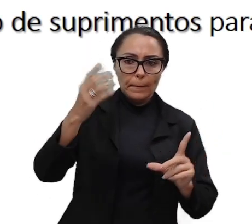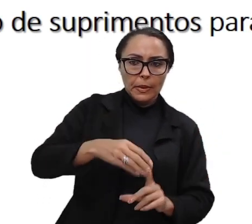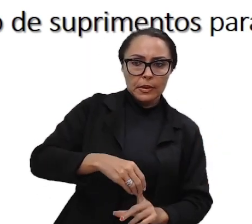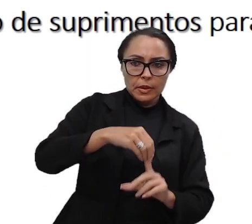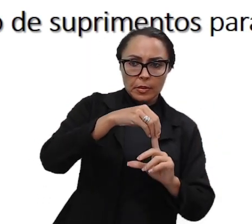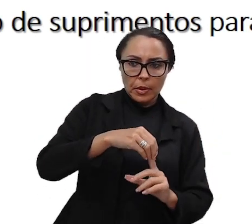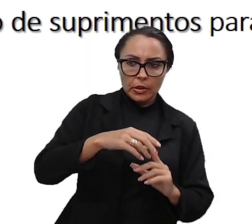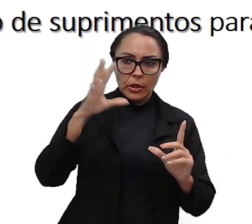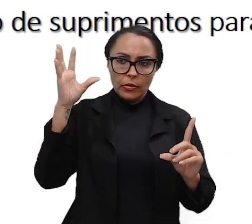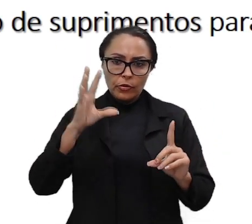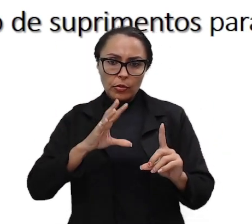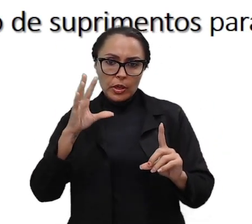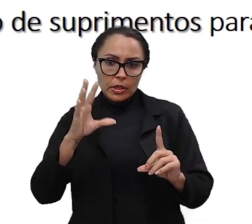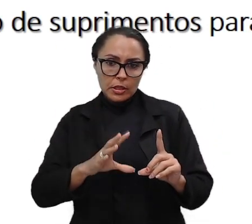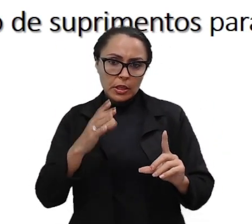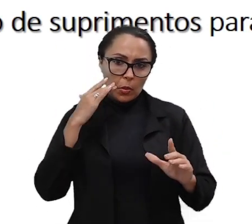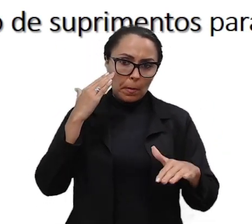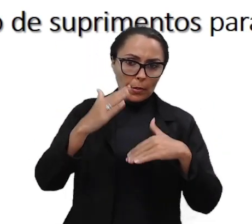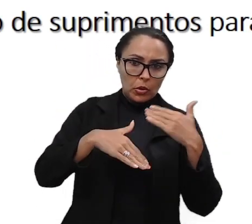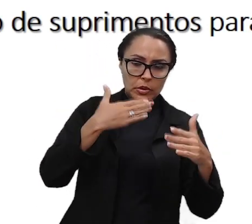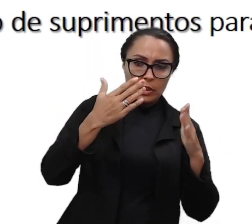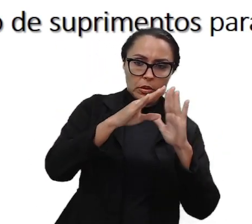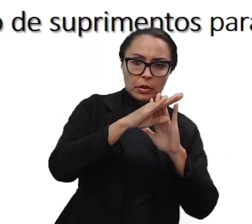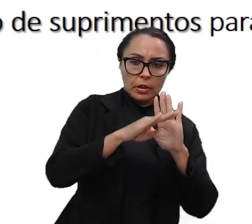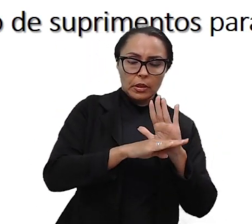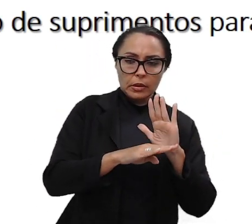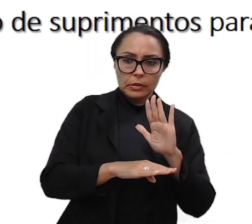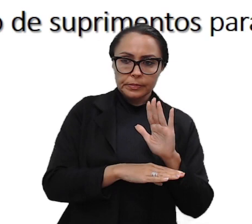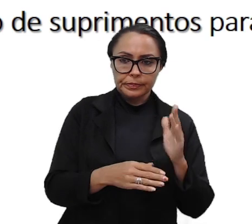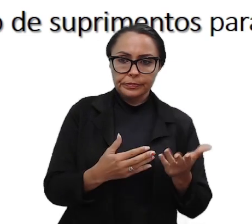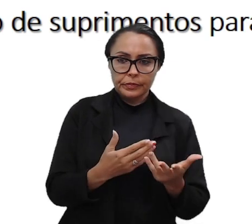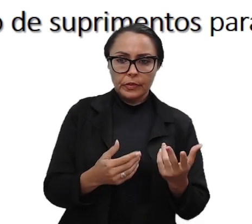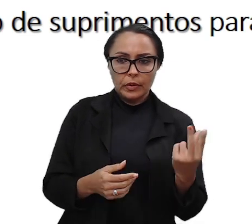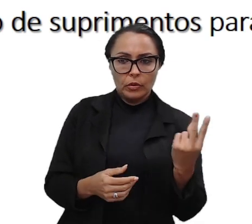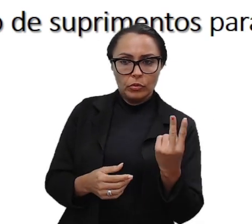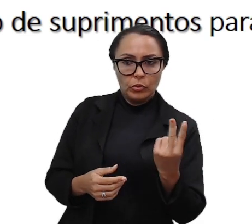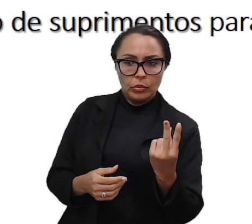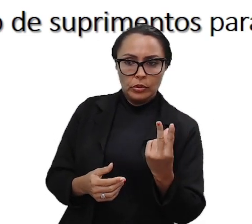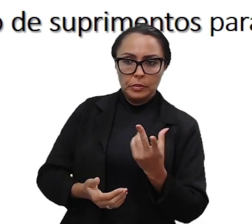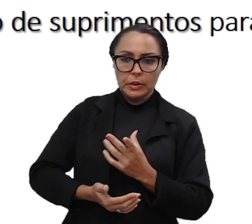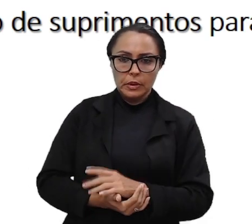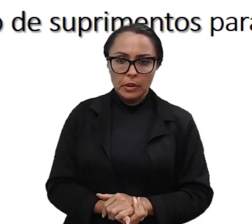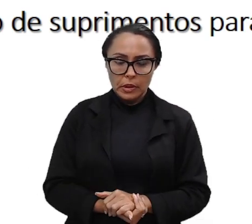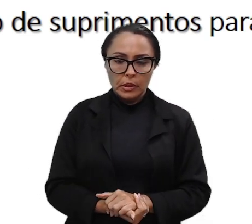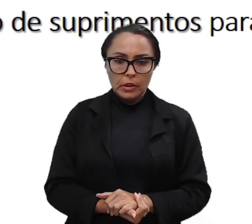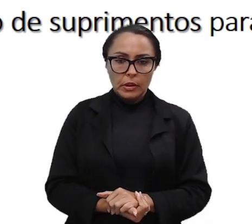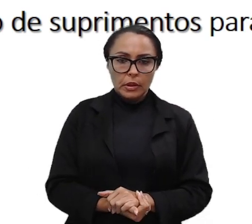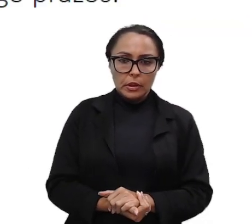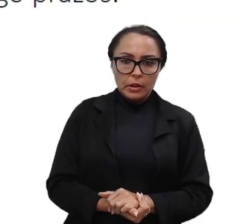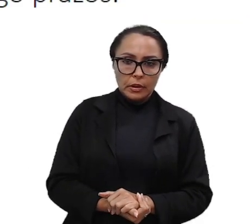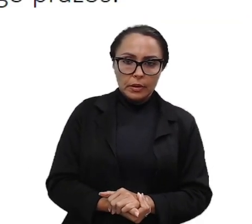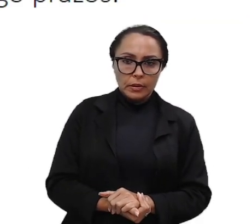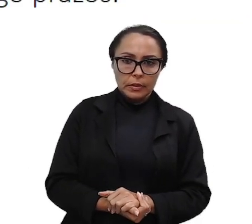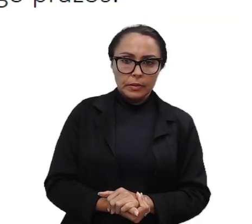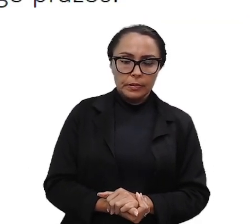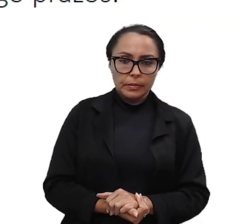variáveis que influenciam diretamente o processo de planejamento são a demanda e o fornecimento dos suprimentos. para a